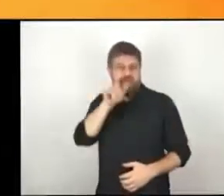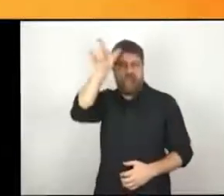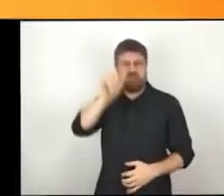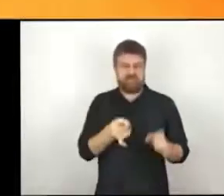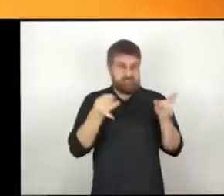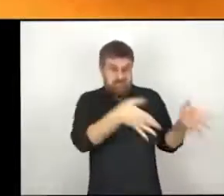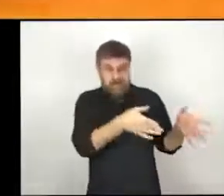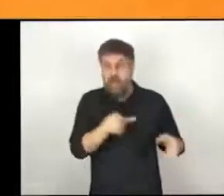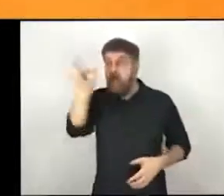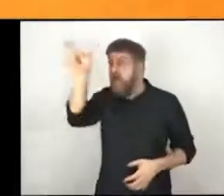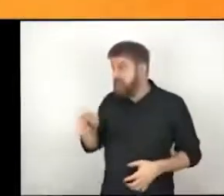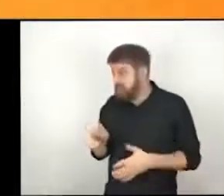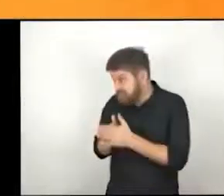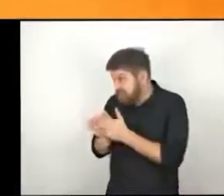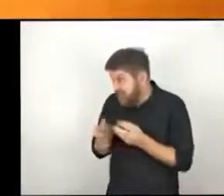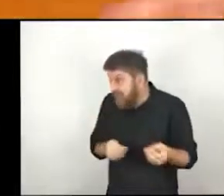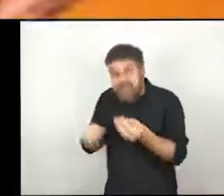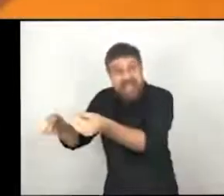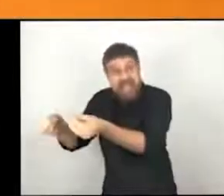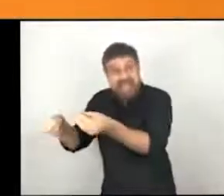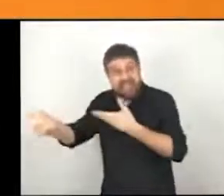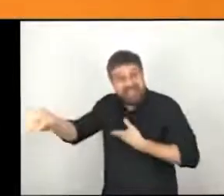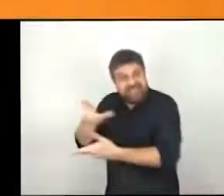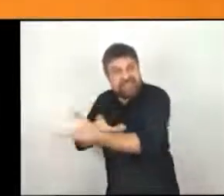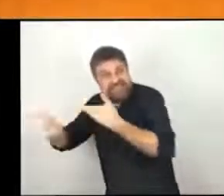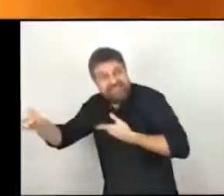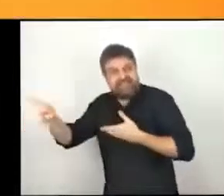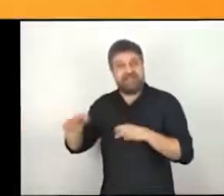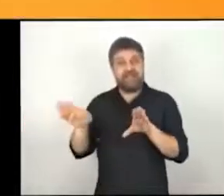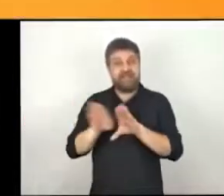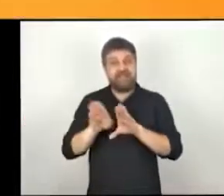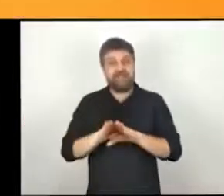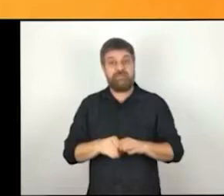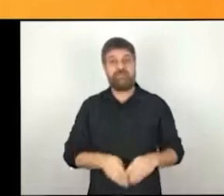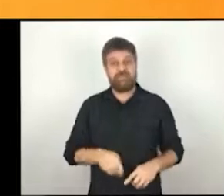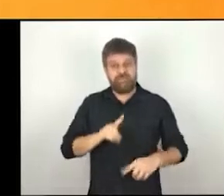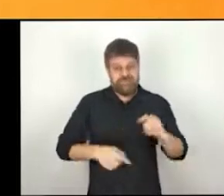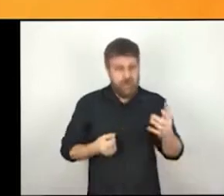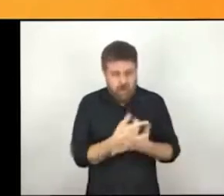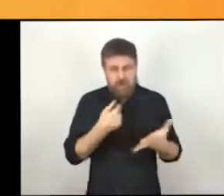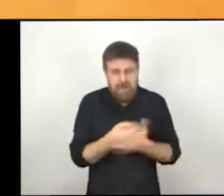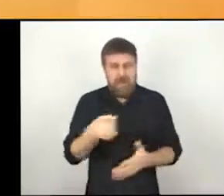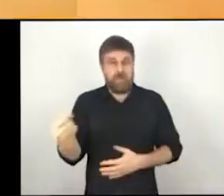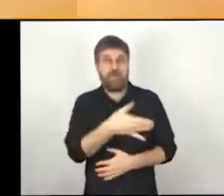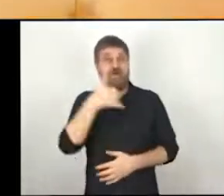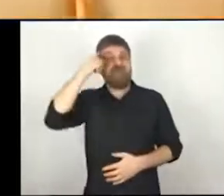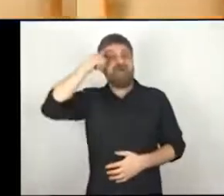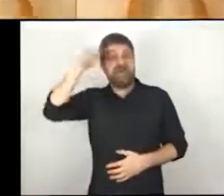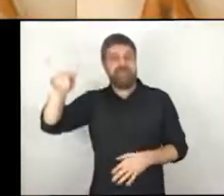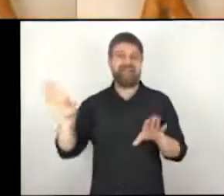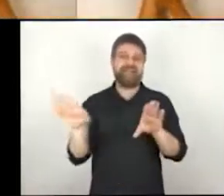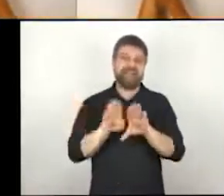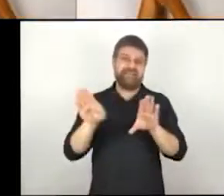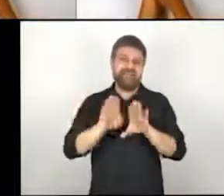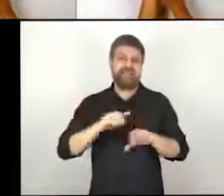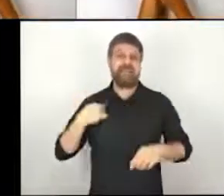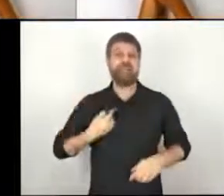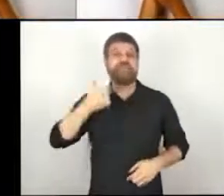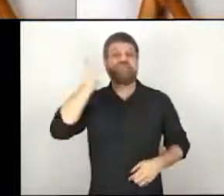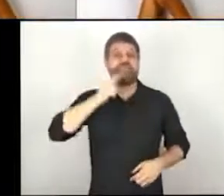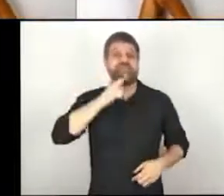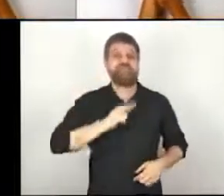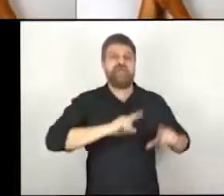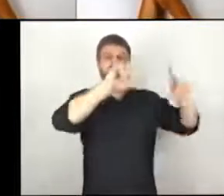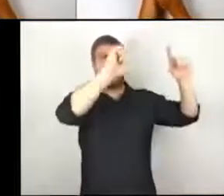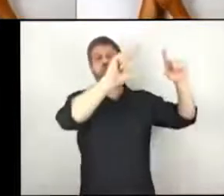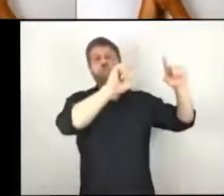coisa que alguém iria descartar pode ser útil para outra pessoa. E vice-versa. Assim, evitamos consumir coisas novas. Se evitamos consumir coisas